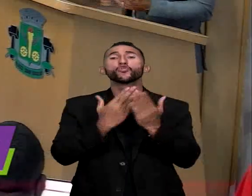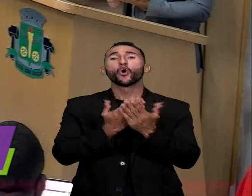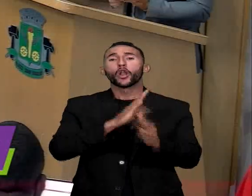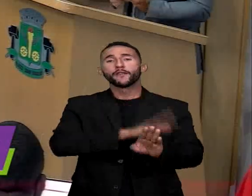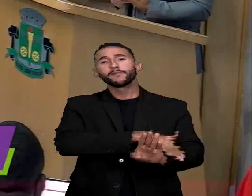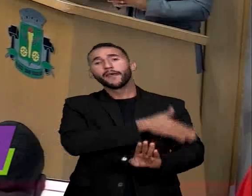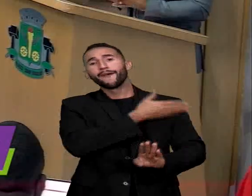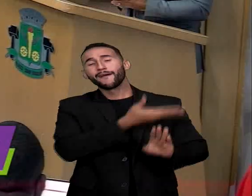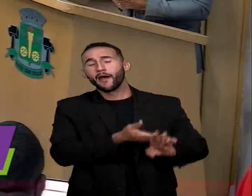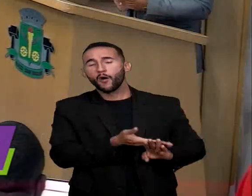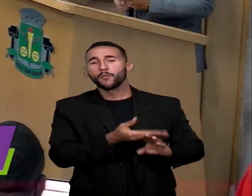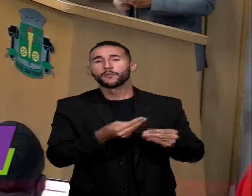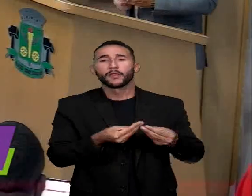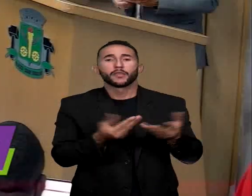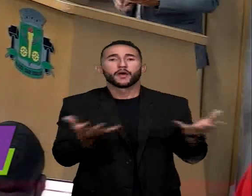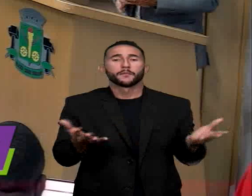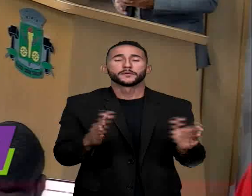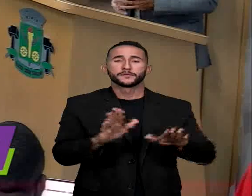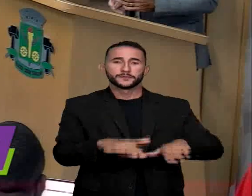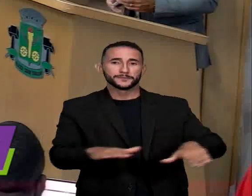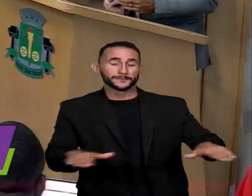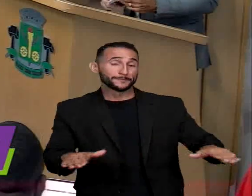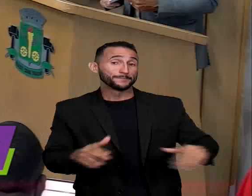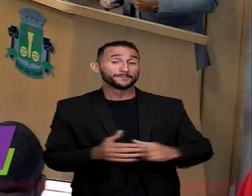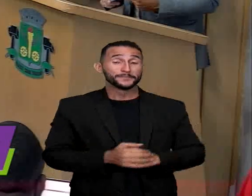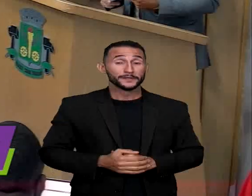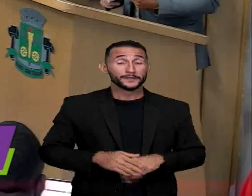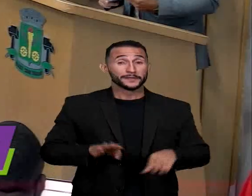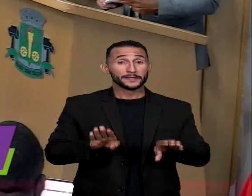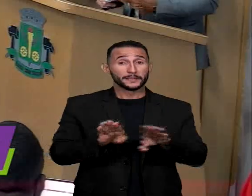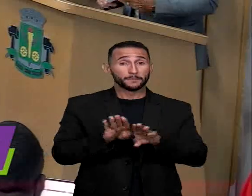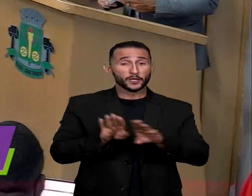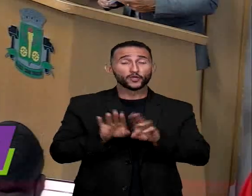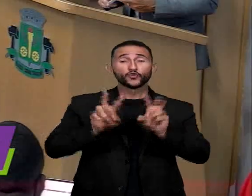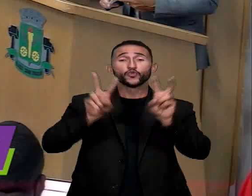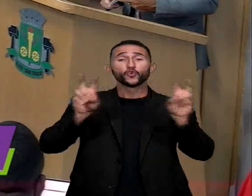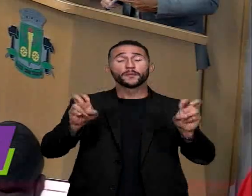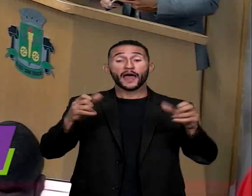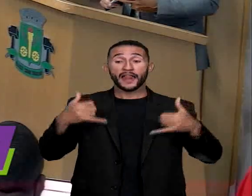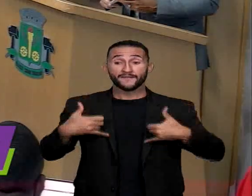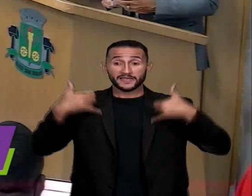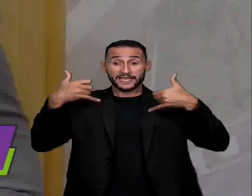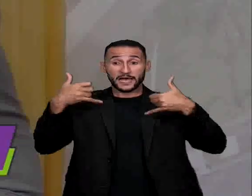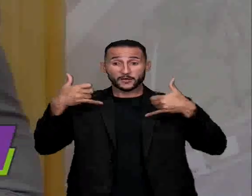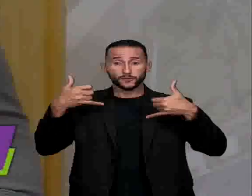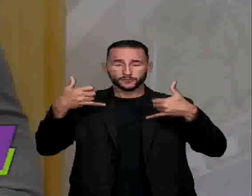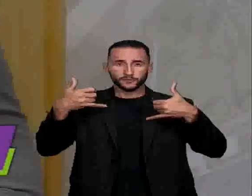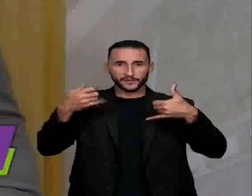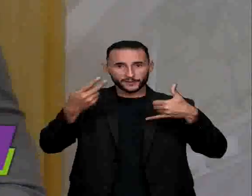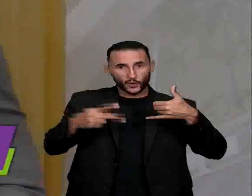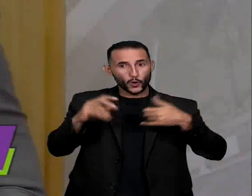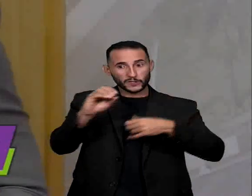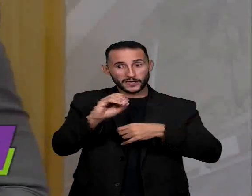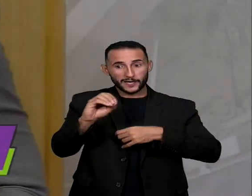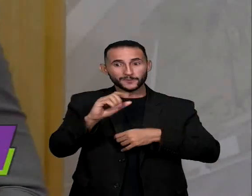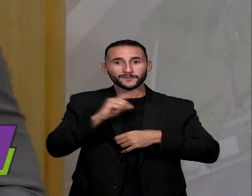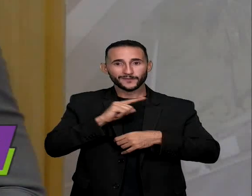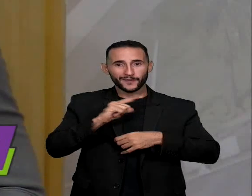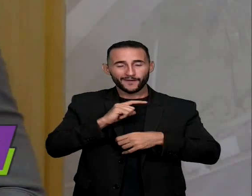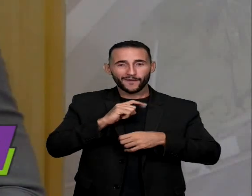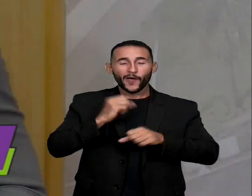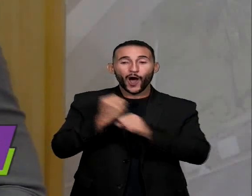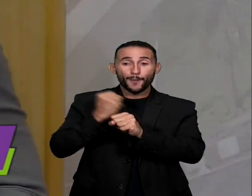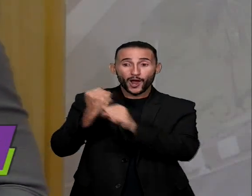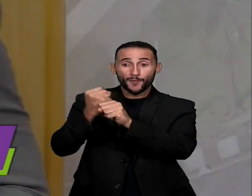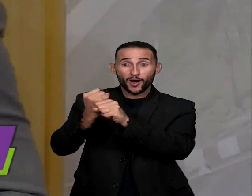pras nossas crianças ainda no aniversário da cidade nós temos importantes entregas paraa saúde da nossa